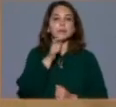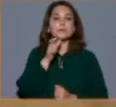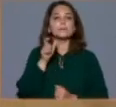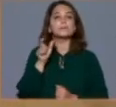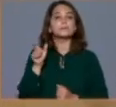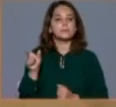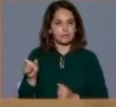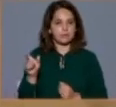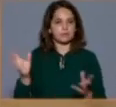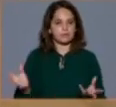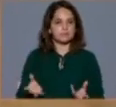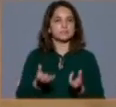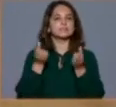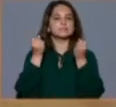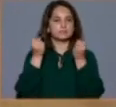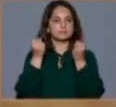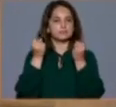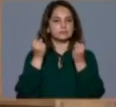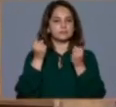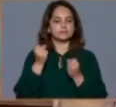Palavra da salvação.